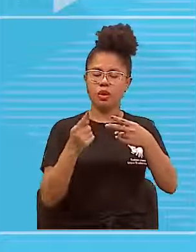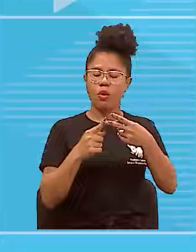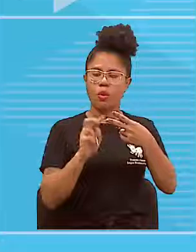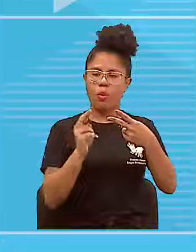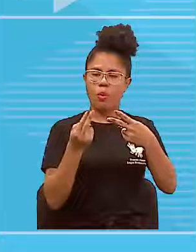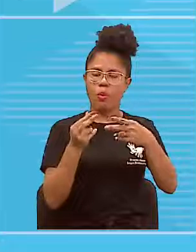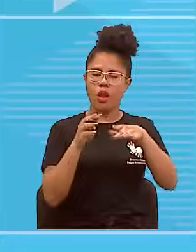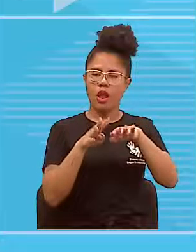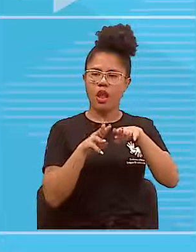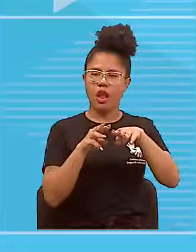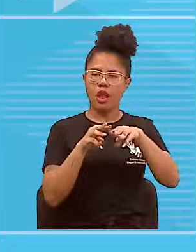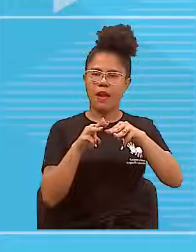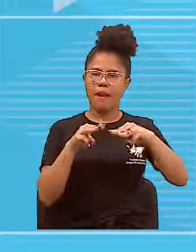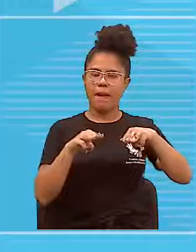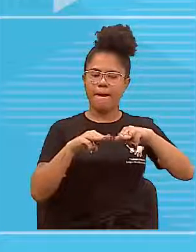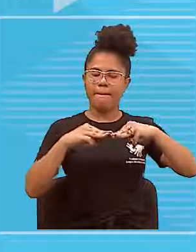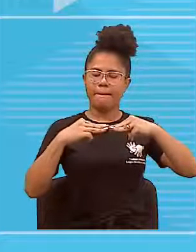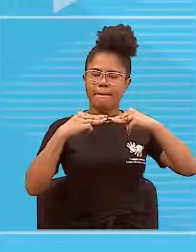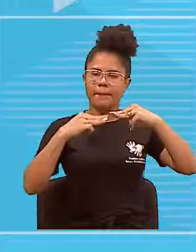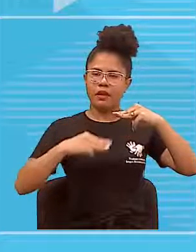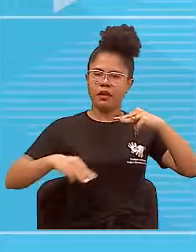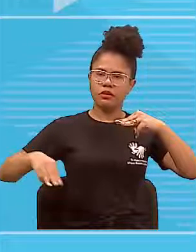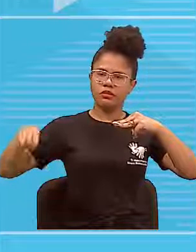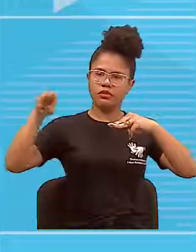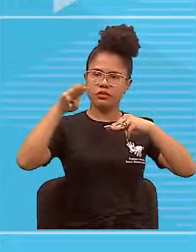Souza, lembra o que é rol?